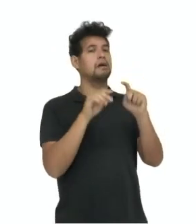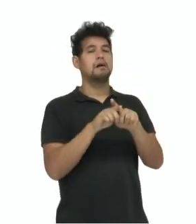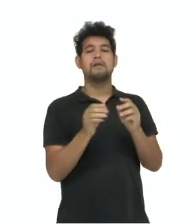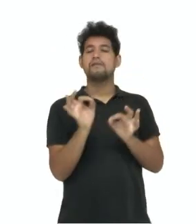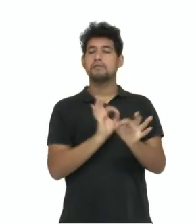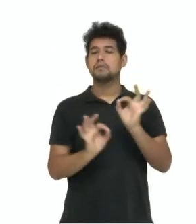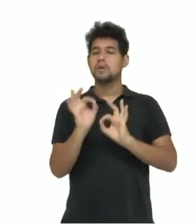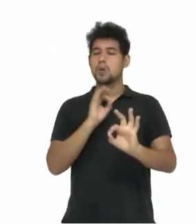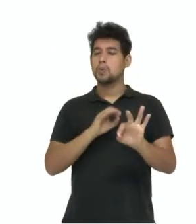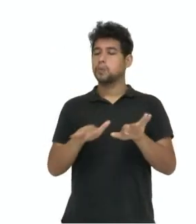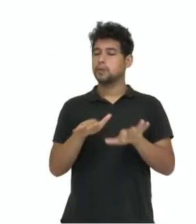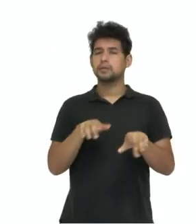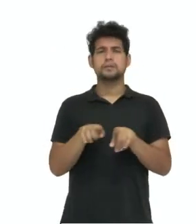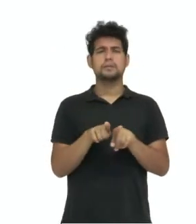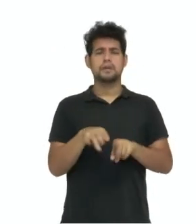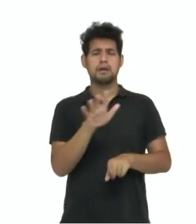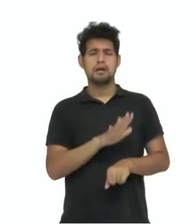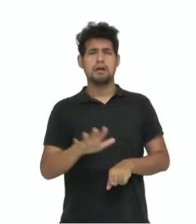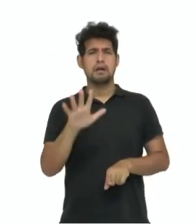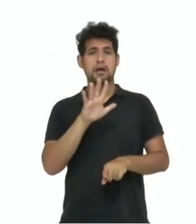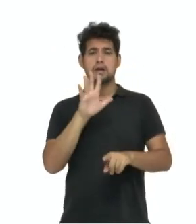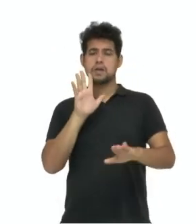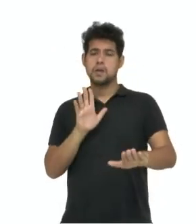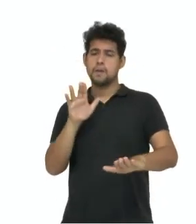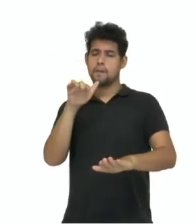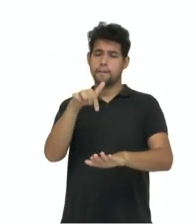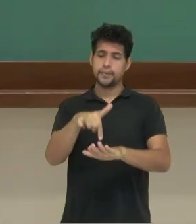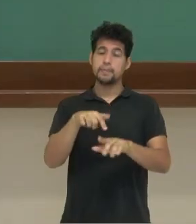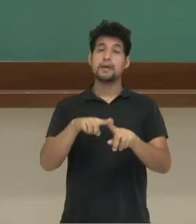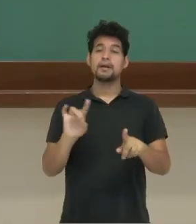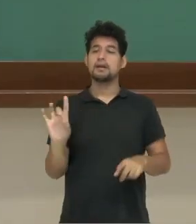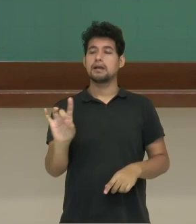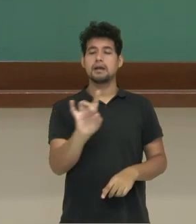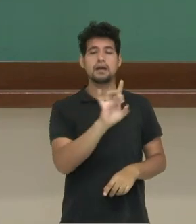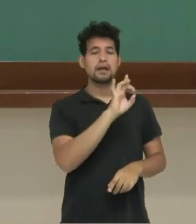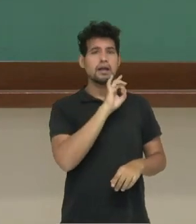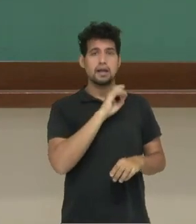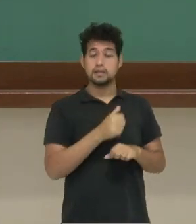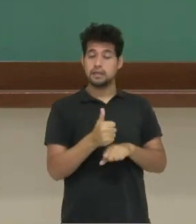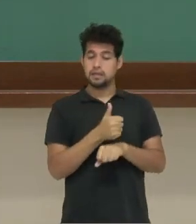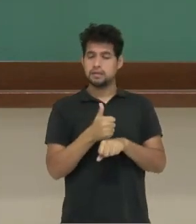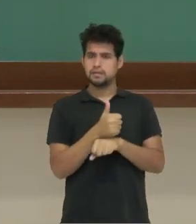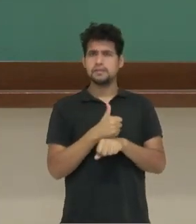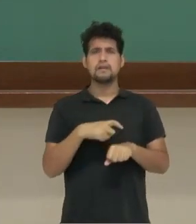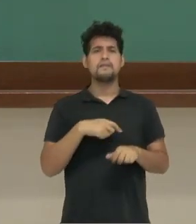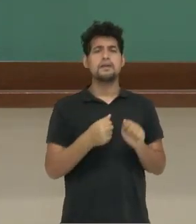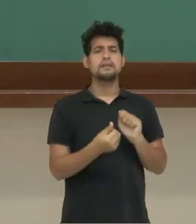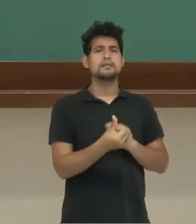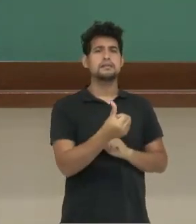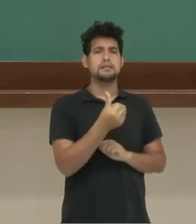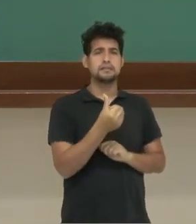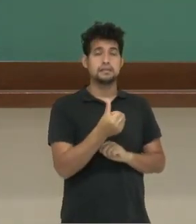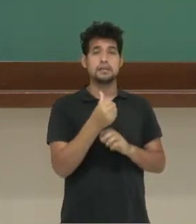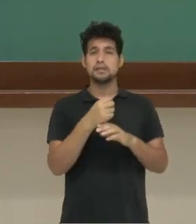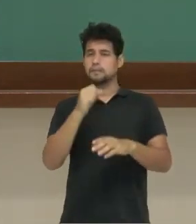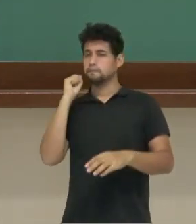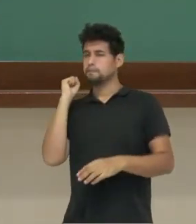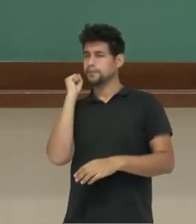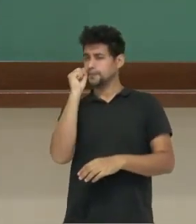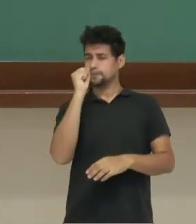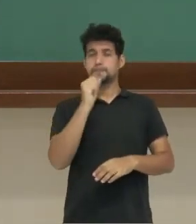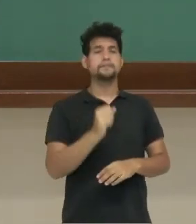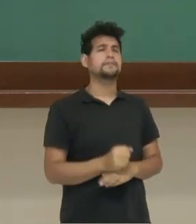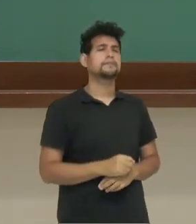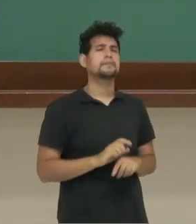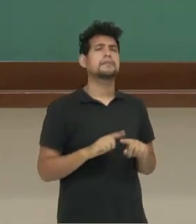do movimento e a área de aterrissagem. Então, cada atleta faz 6 lançamentos, 6 arremessos, tá?